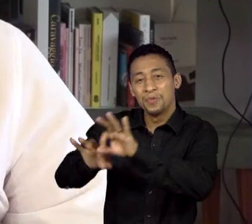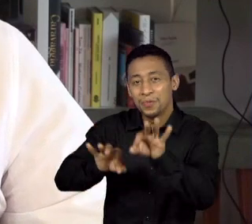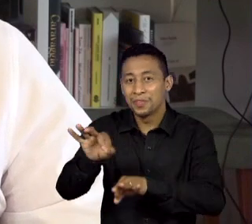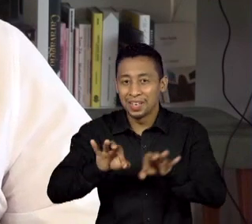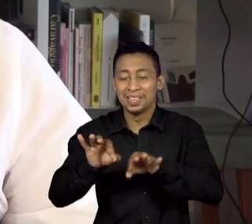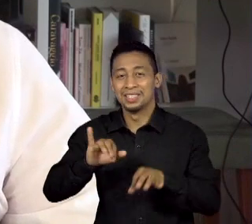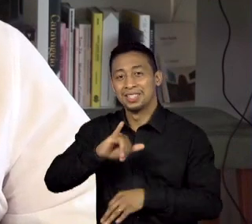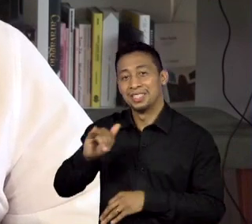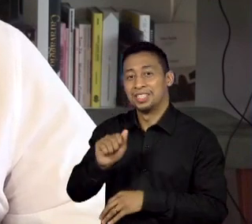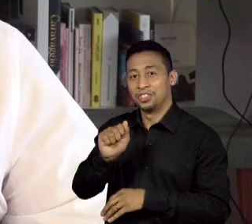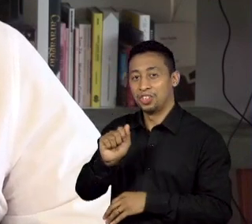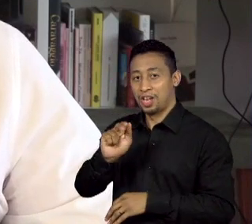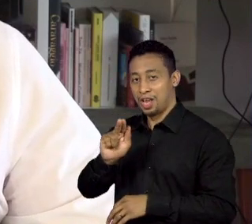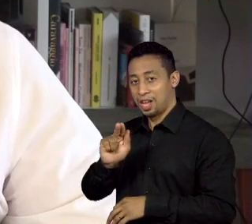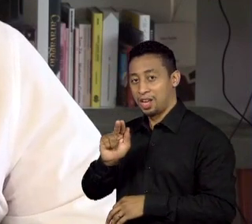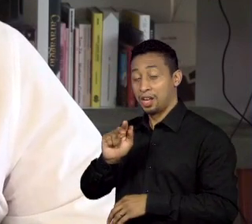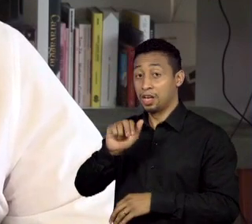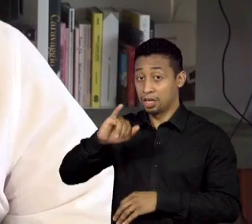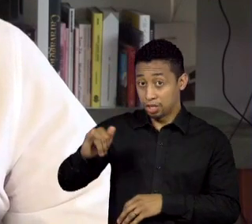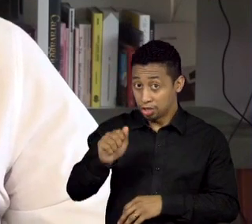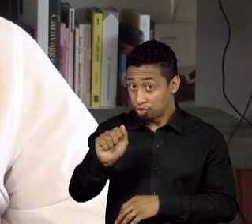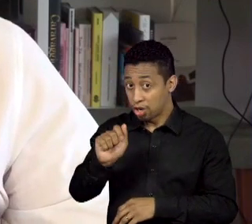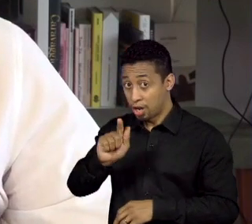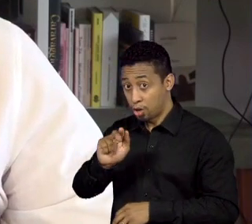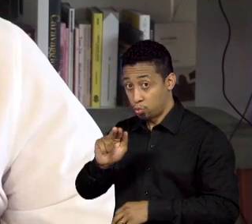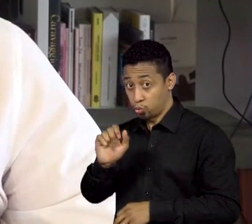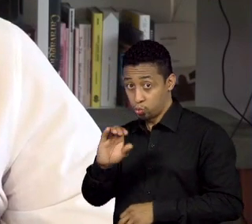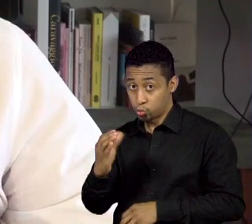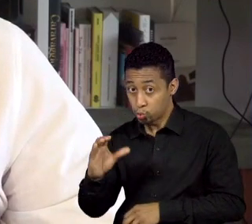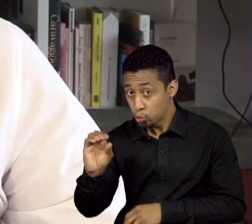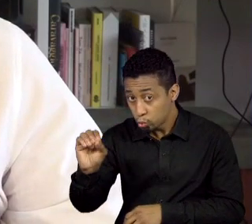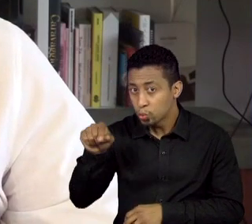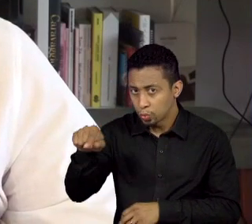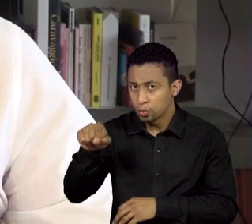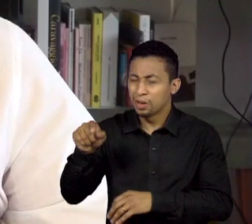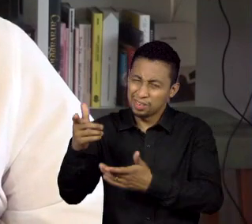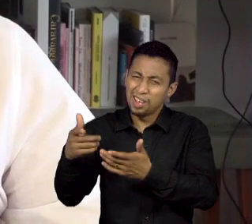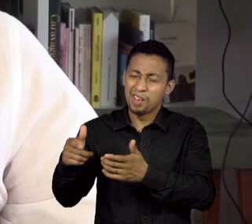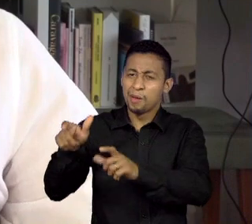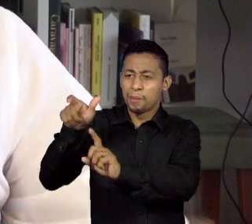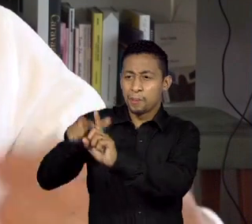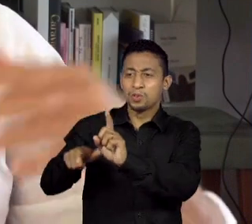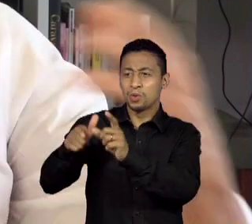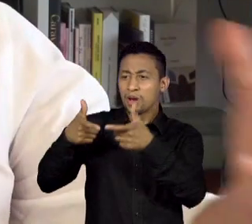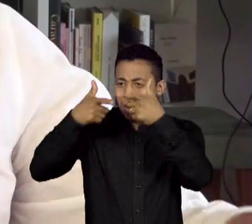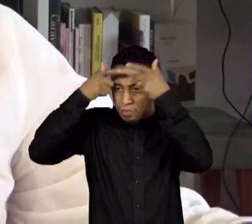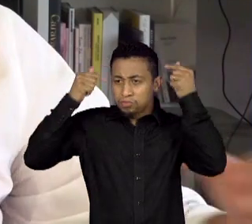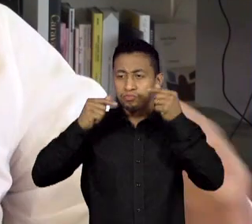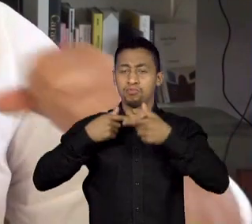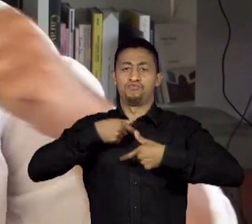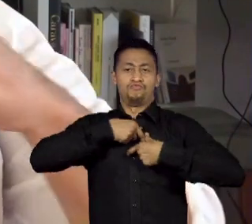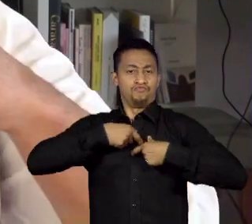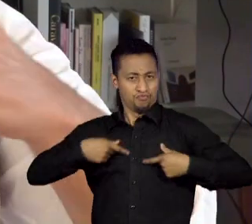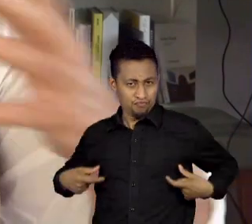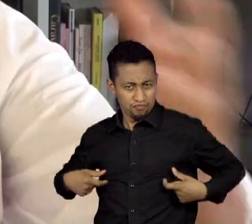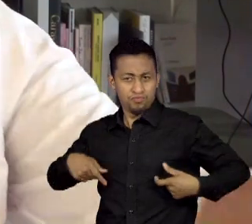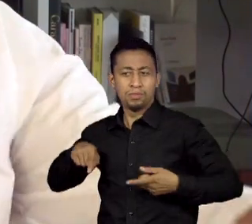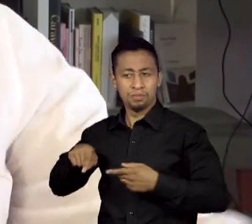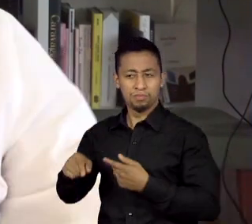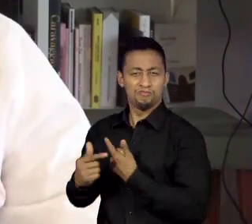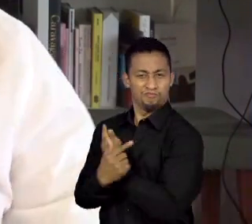bem mais cangaceiros do que jagunços, na verdade. Ele fez em vez de fazer um tratamento sociológico,